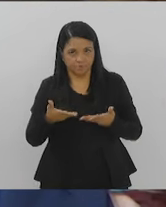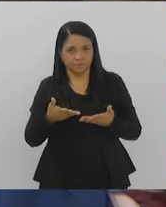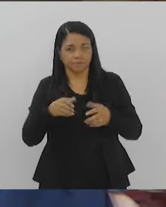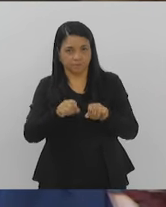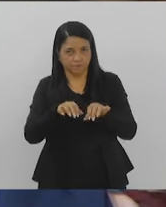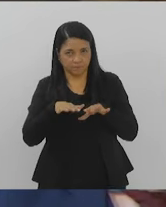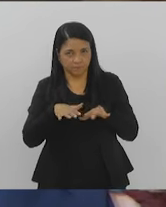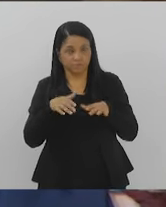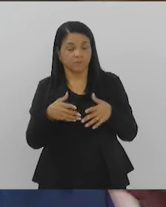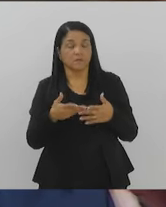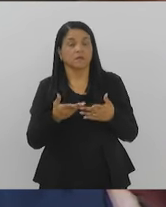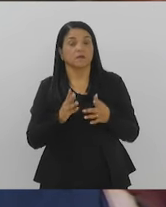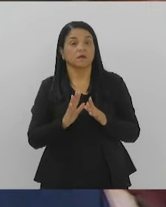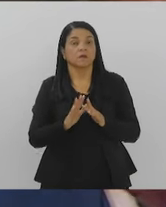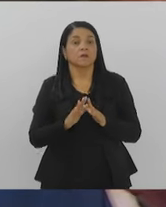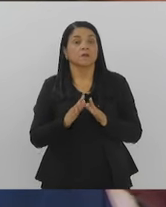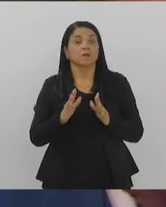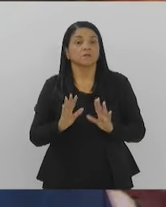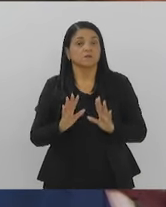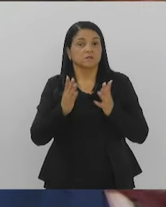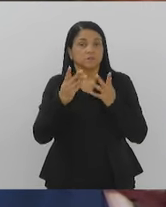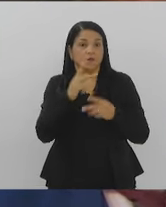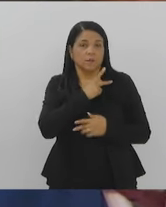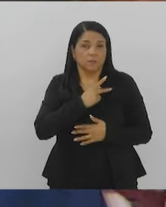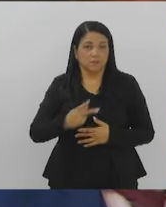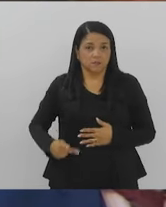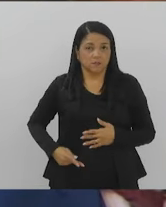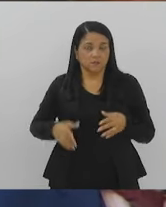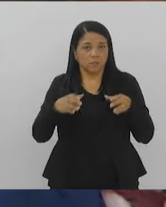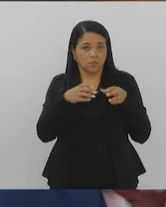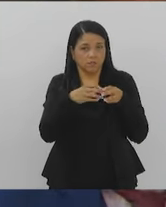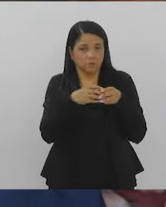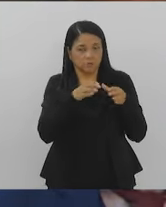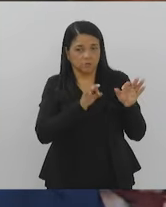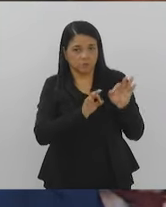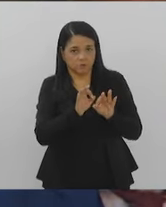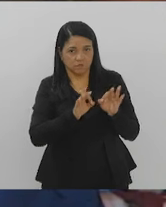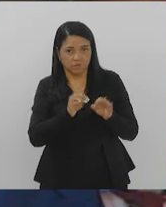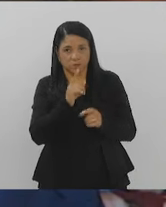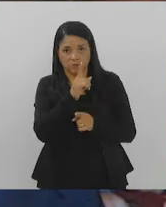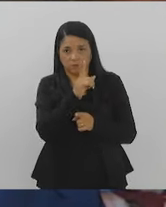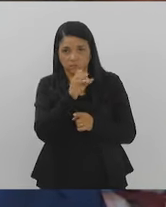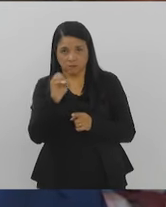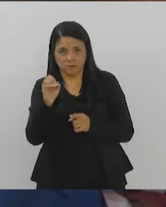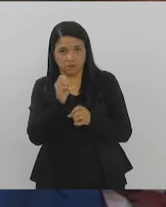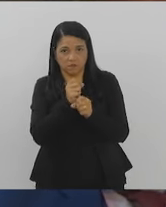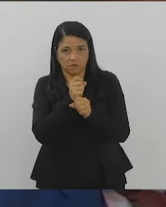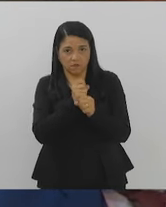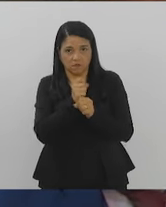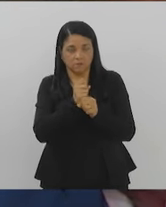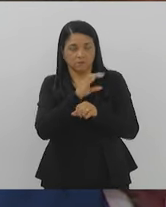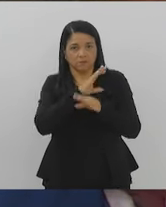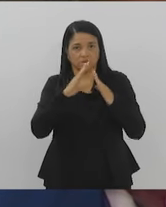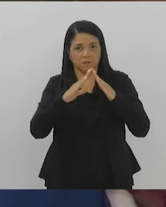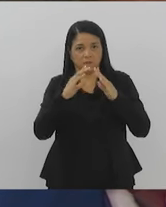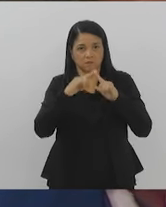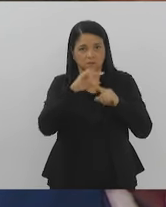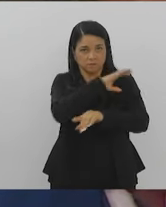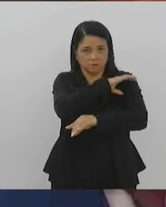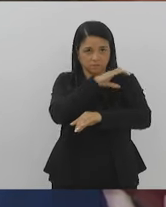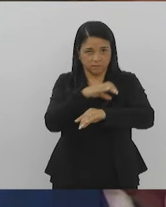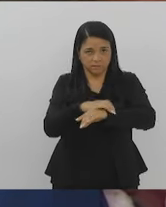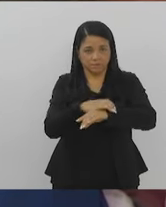saudação, quero saudar o presidente da comissão organizadora do Centenário das Assembleias de Deus do Rio de Janeiro,